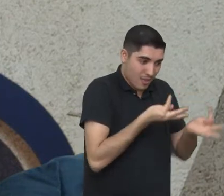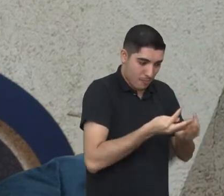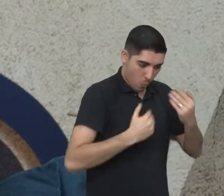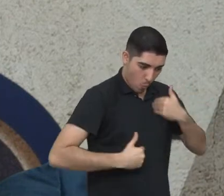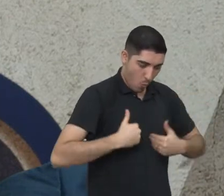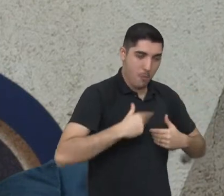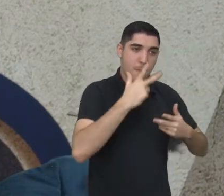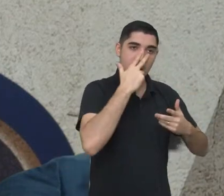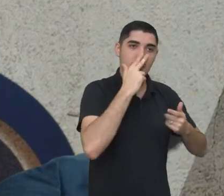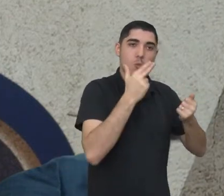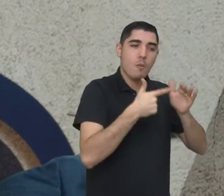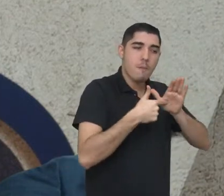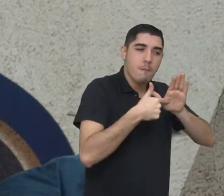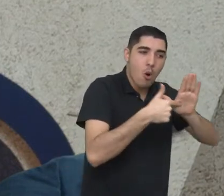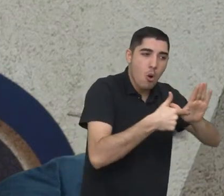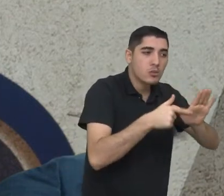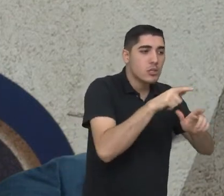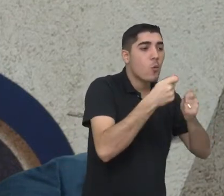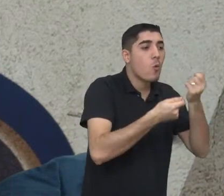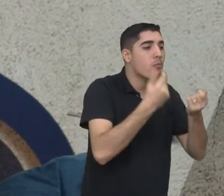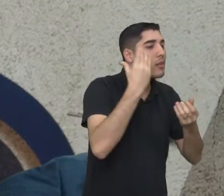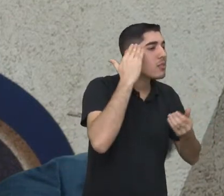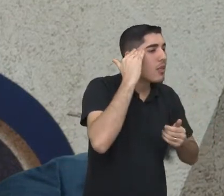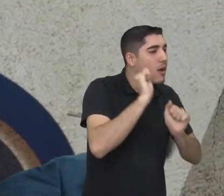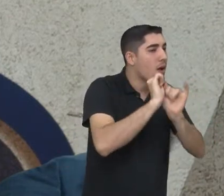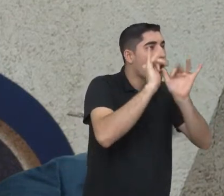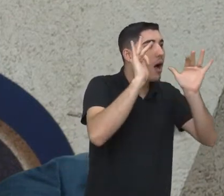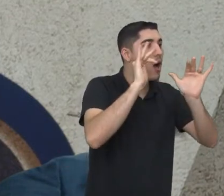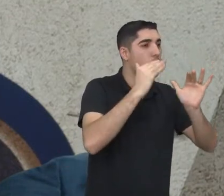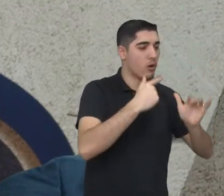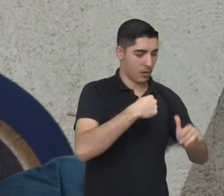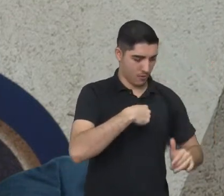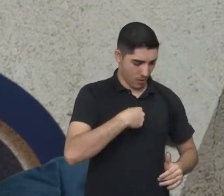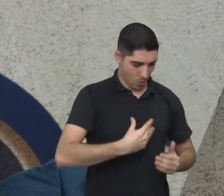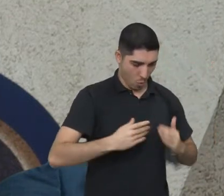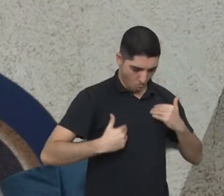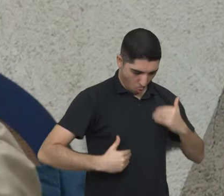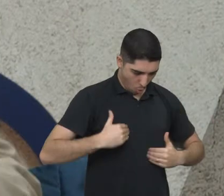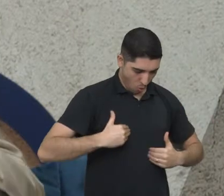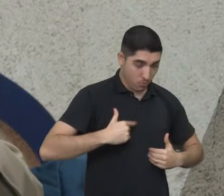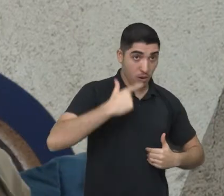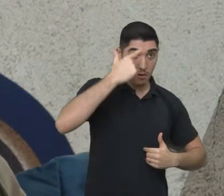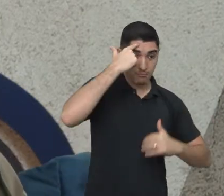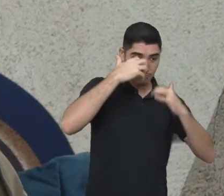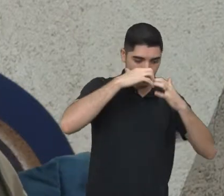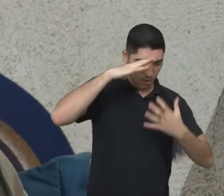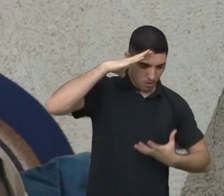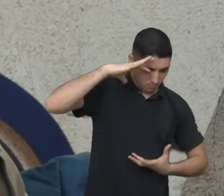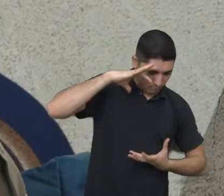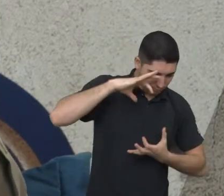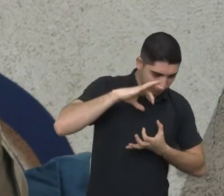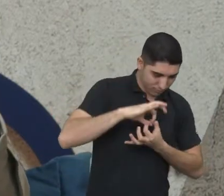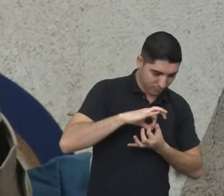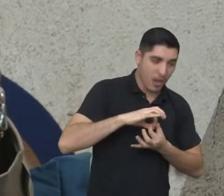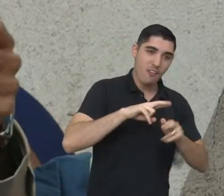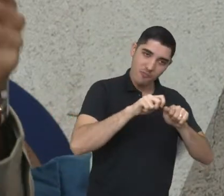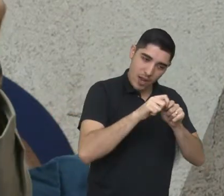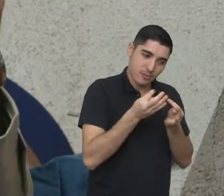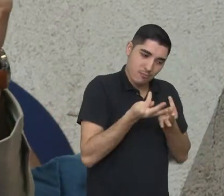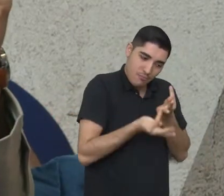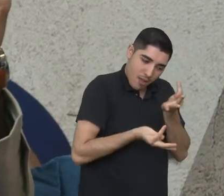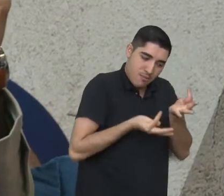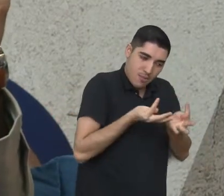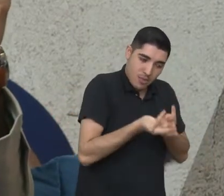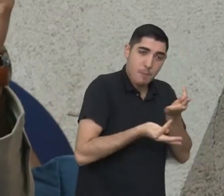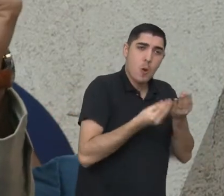explicar, mostrar, né, para a pessoa entender como é essa interação. Né? Então eu começo a entender o como o meu corpo influencia